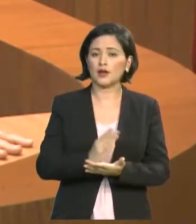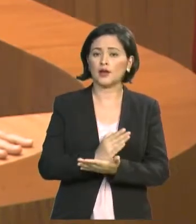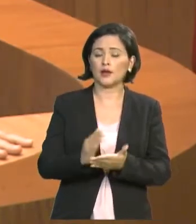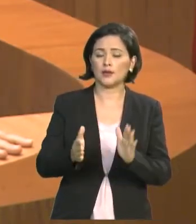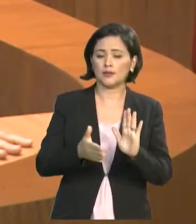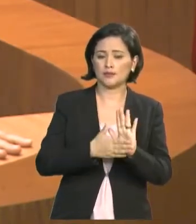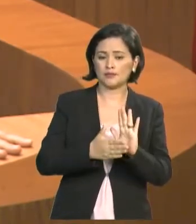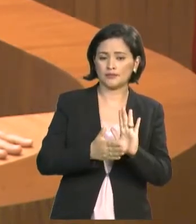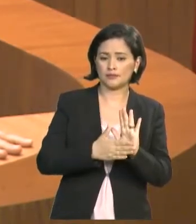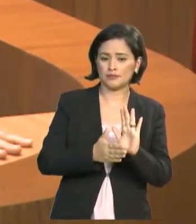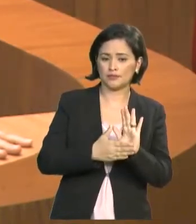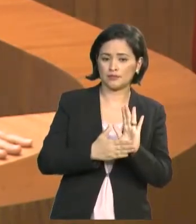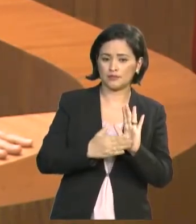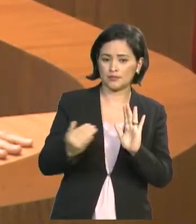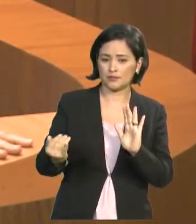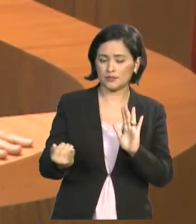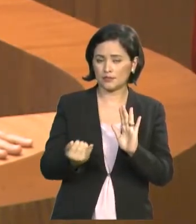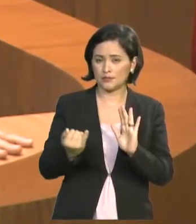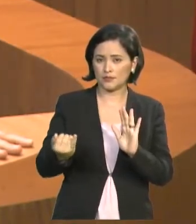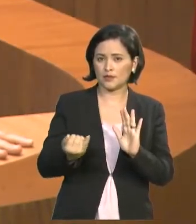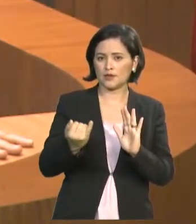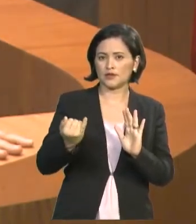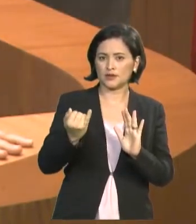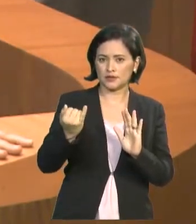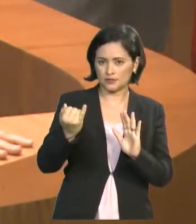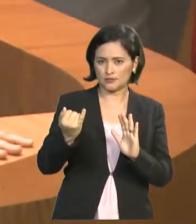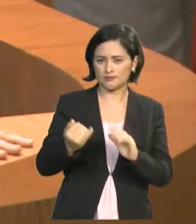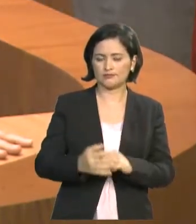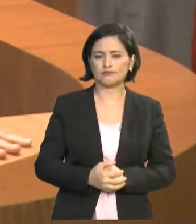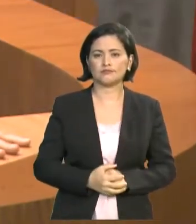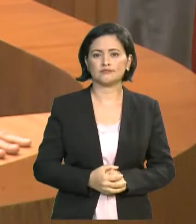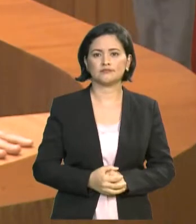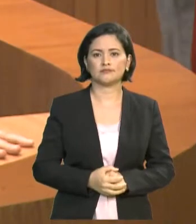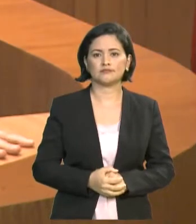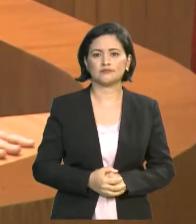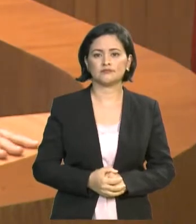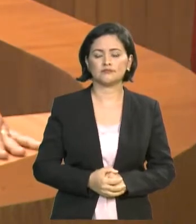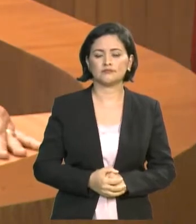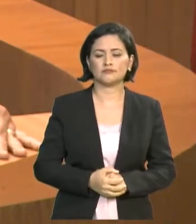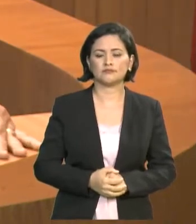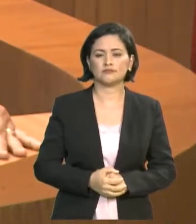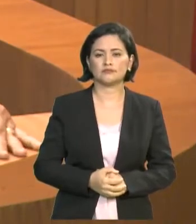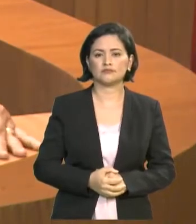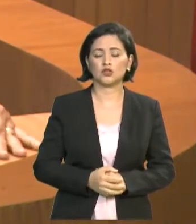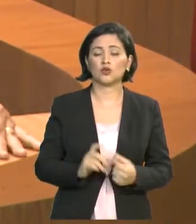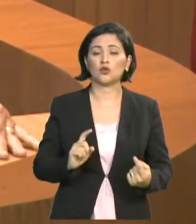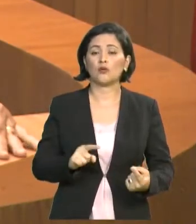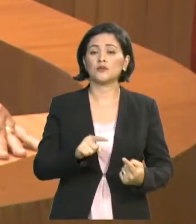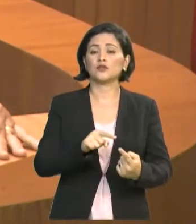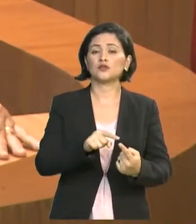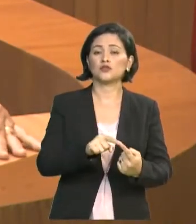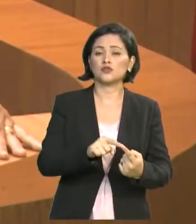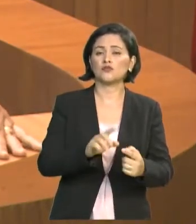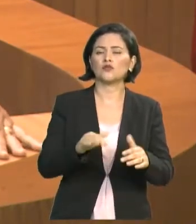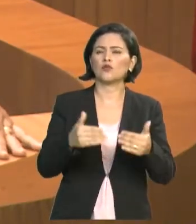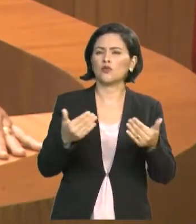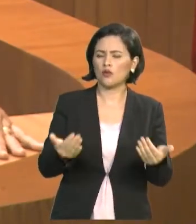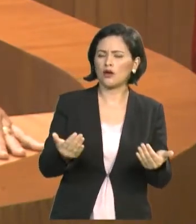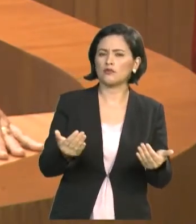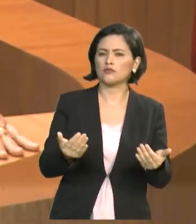importantíssimas no sentido de amenizar os impactos que a pandemia vem